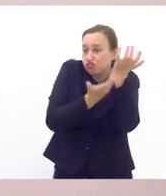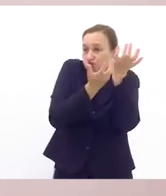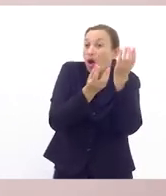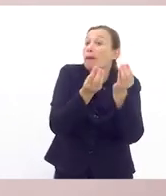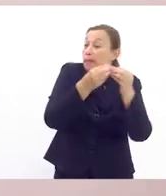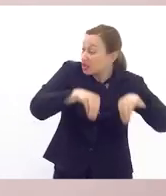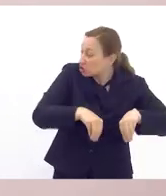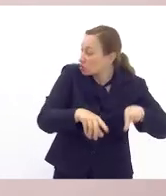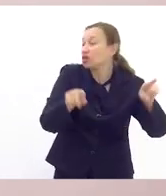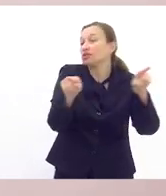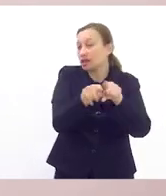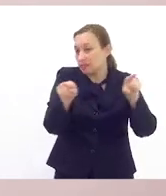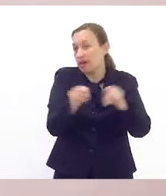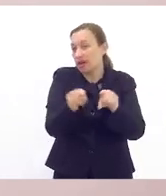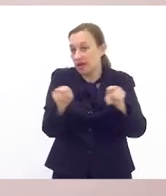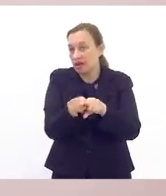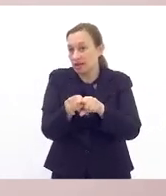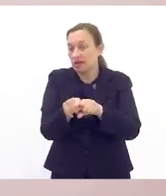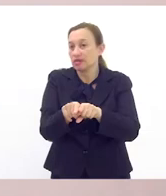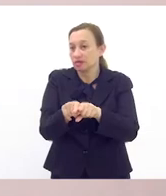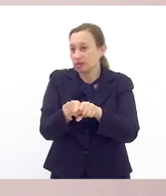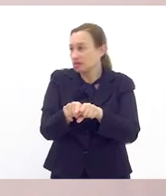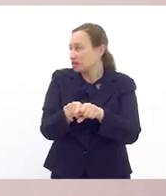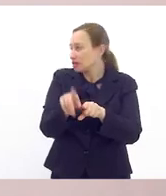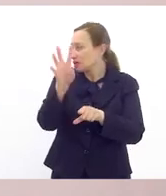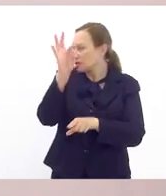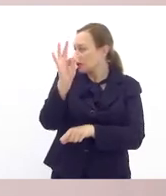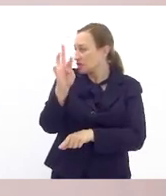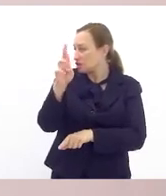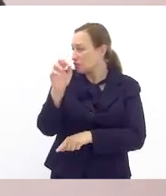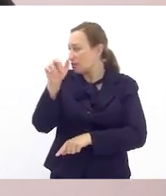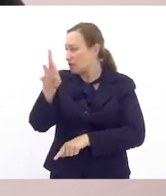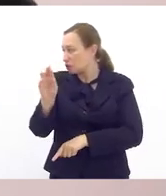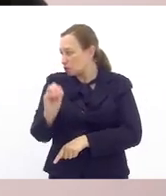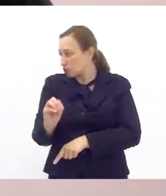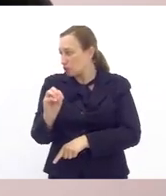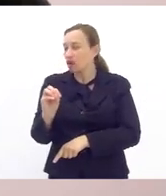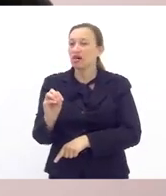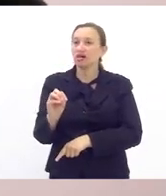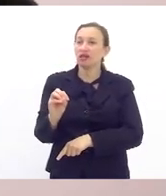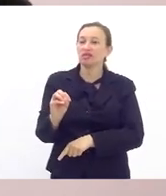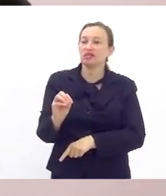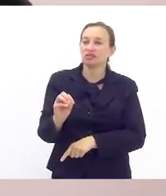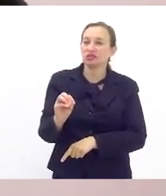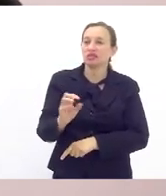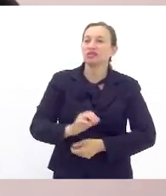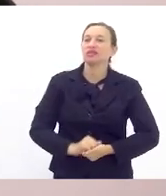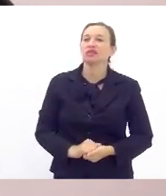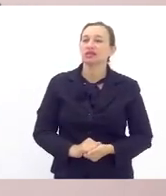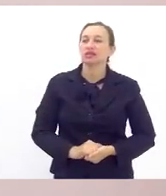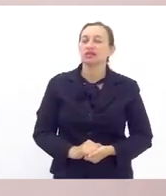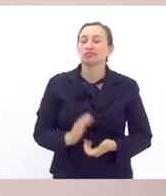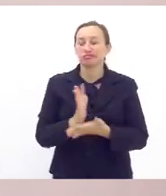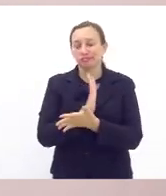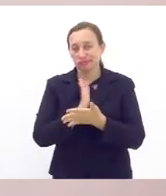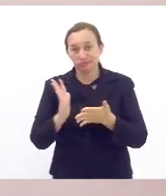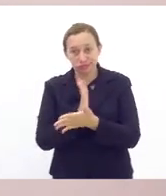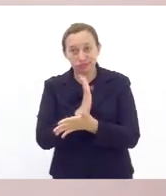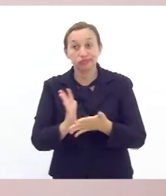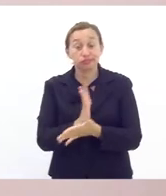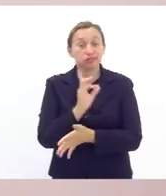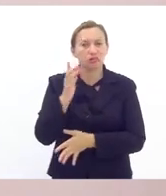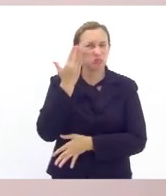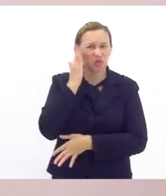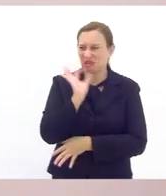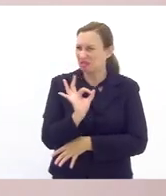a questão da mobilidade e suspendendo dos serviços para centenas de casa é aquela bandalha de fiação muitas vezes né a gente